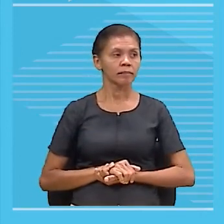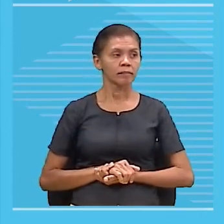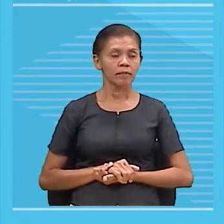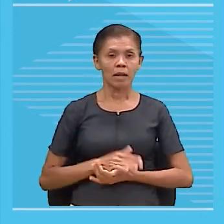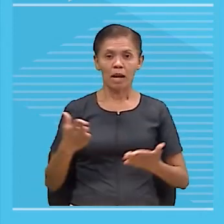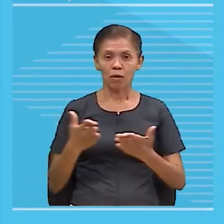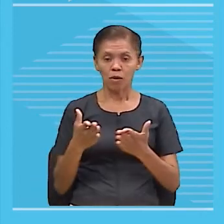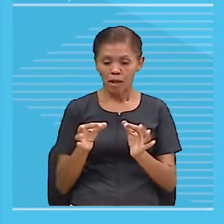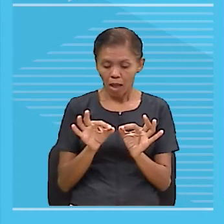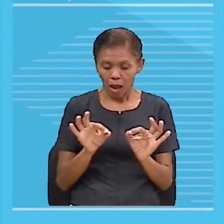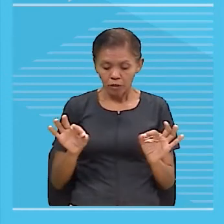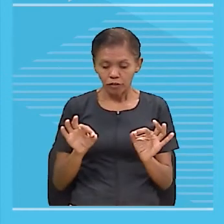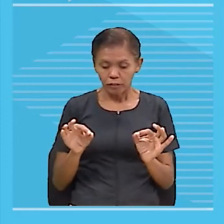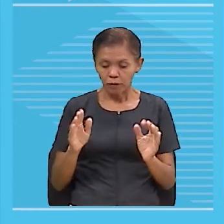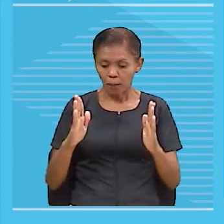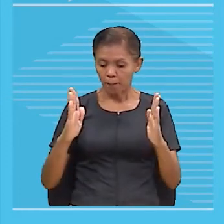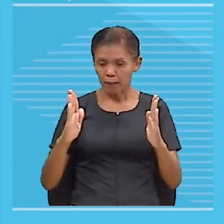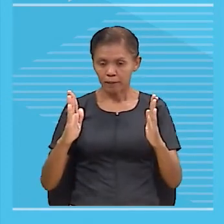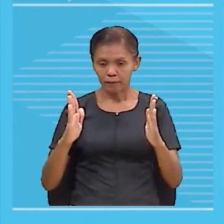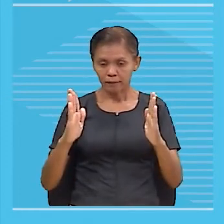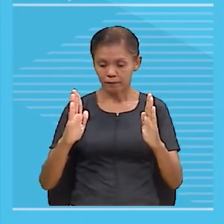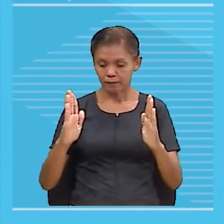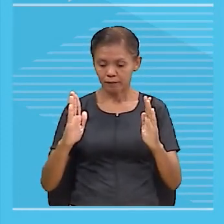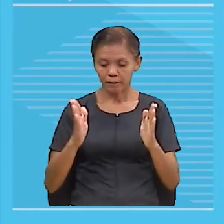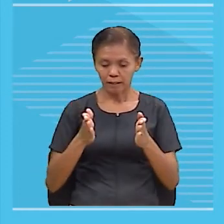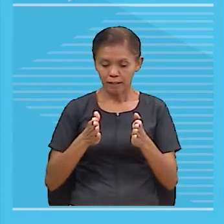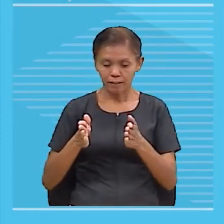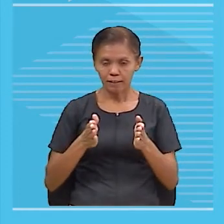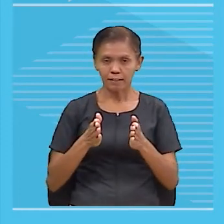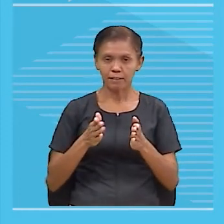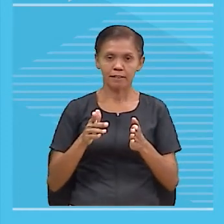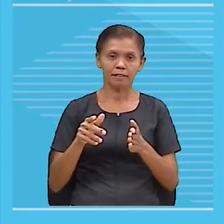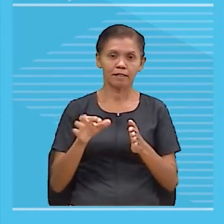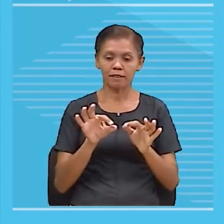seja, essa distânciazinha aqui entre as placas